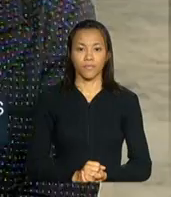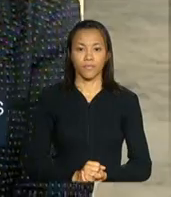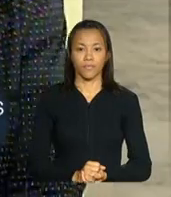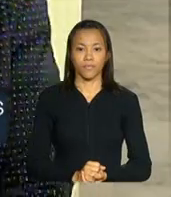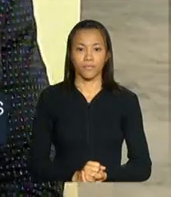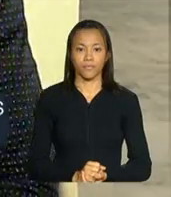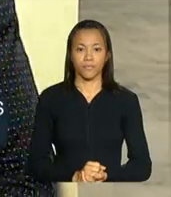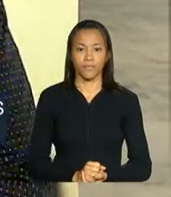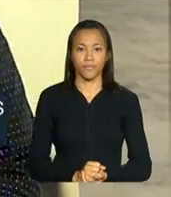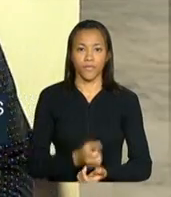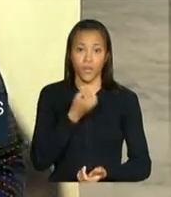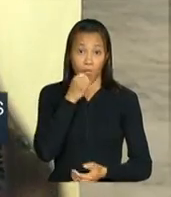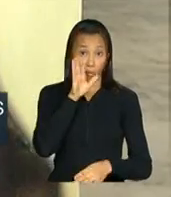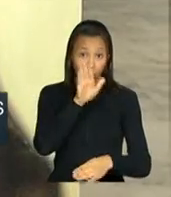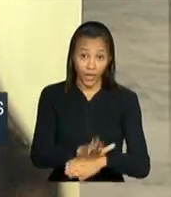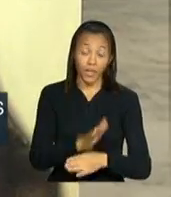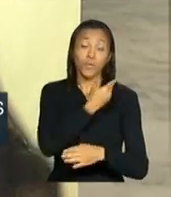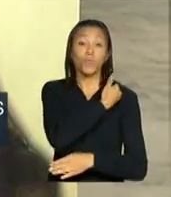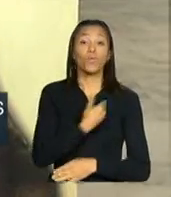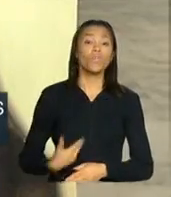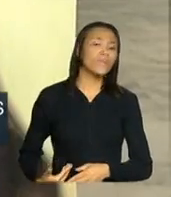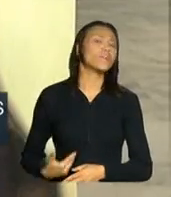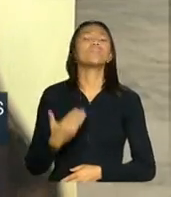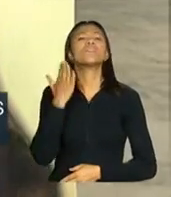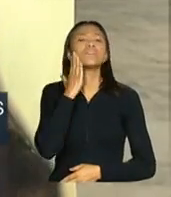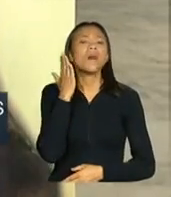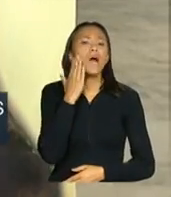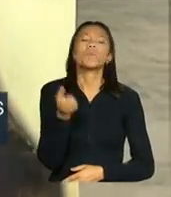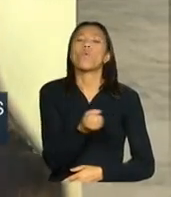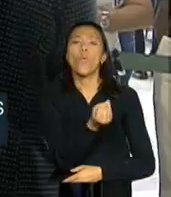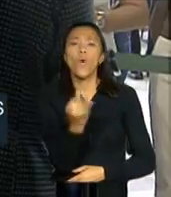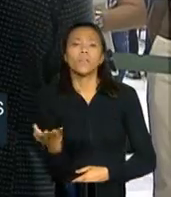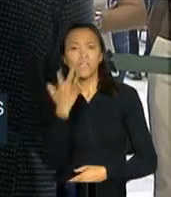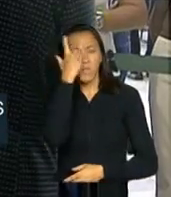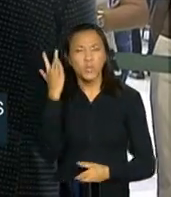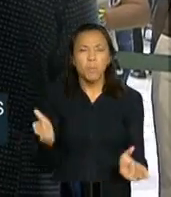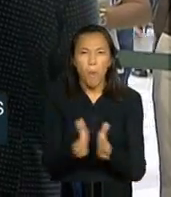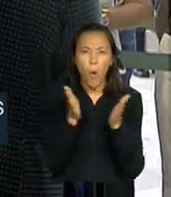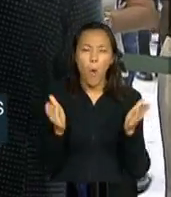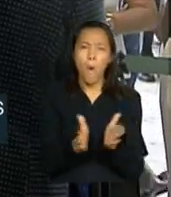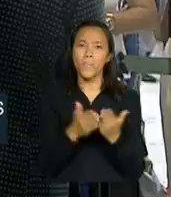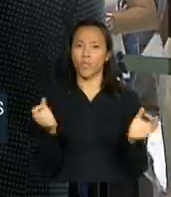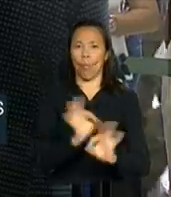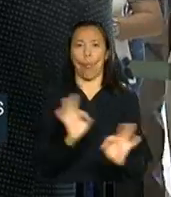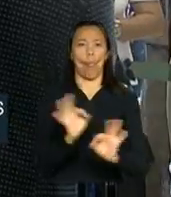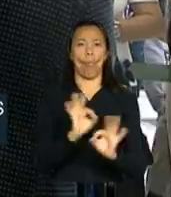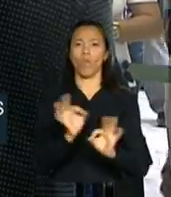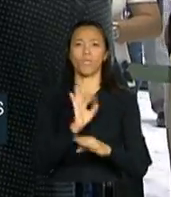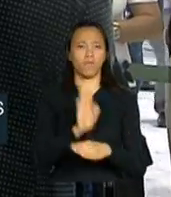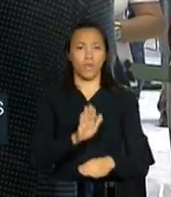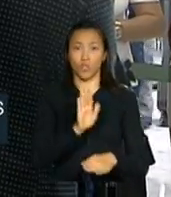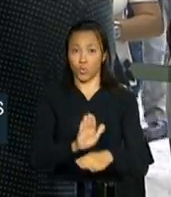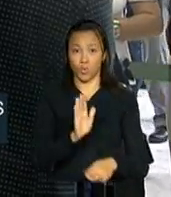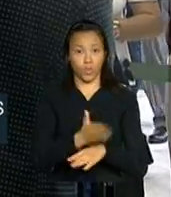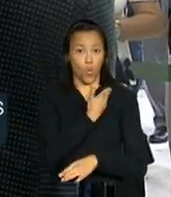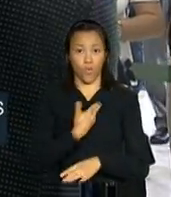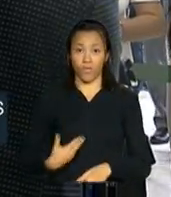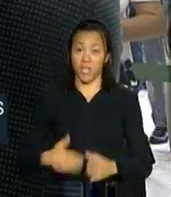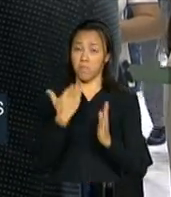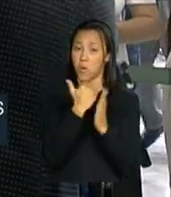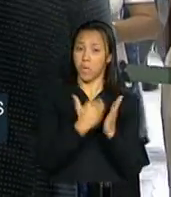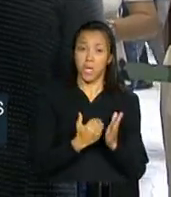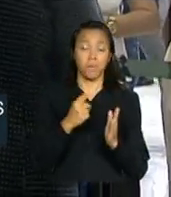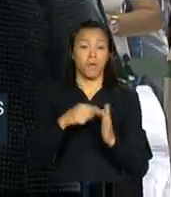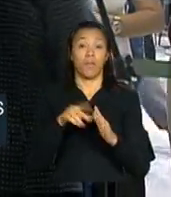Brasil Boa tarde ministra o governo tem um número de pessoas hoje que estão em extrema pobreza que não tem nenhuma cobertura nem pelo Bolsa Família nem pelo